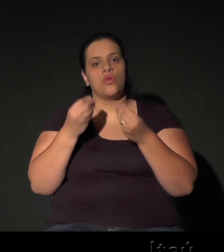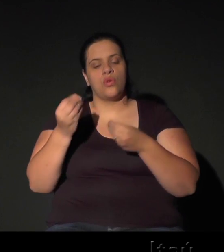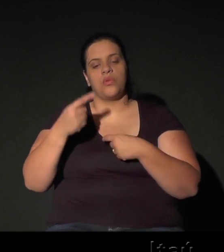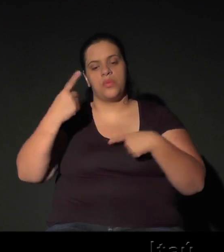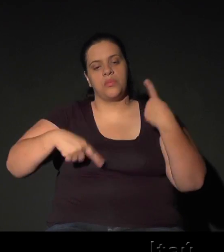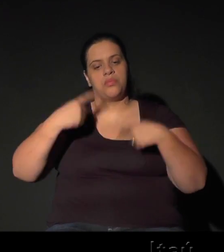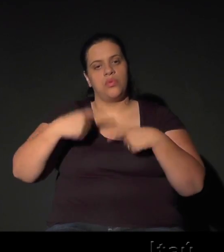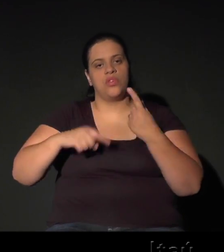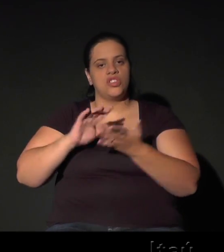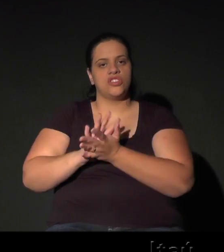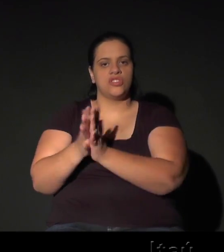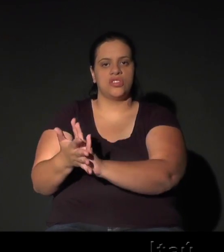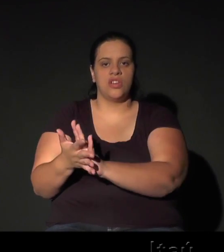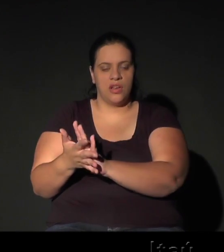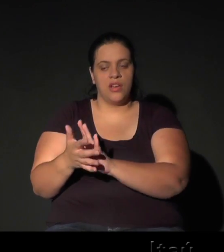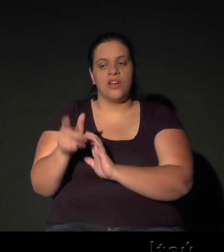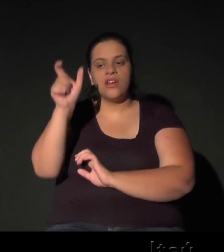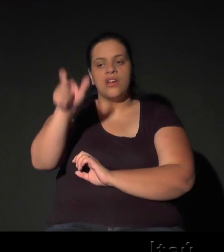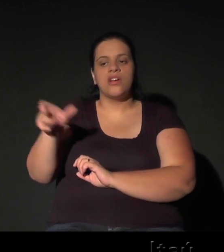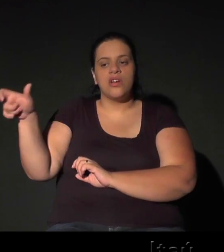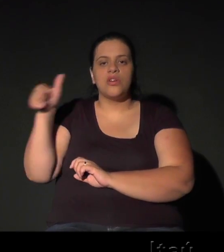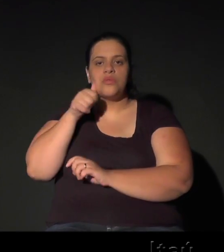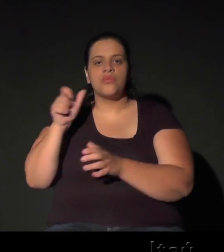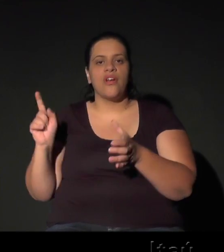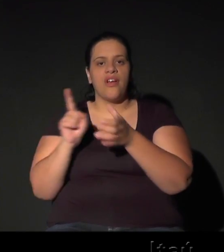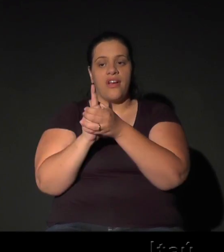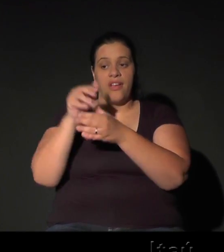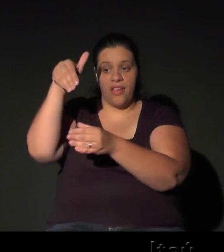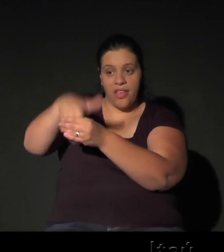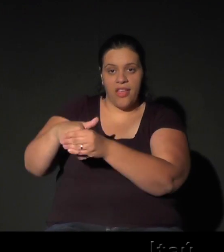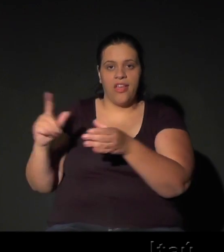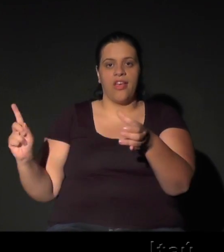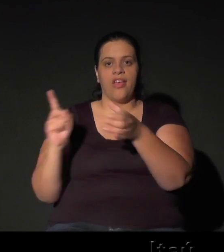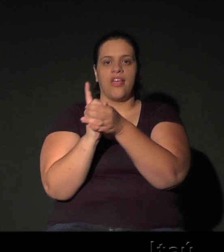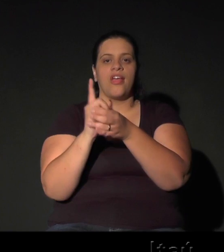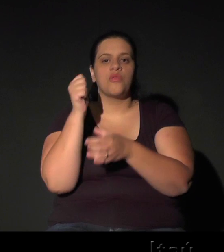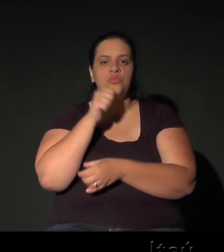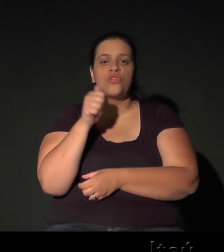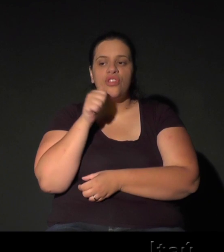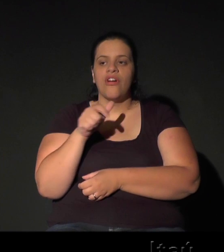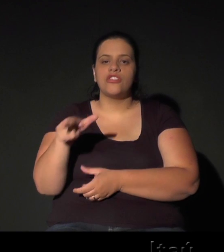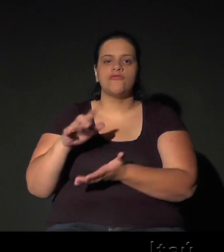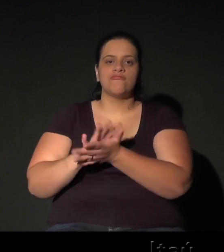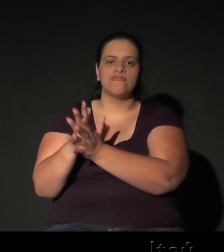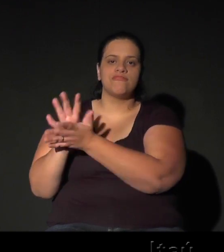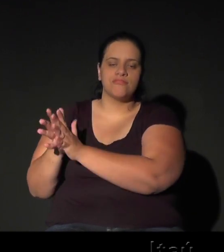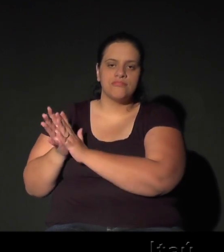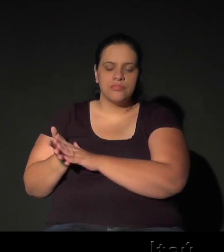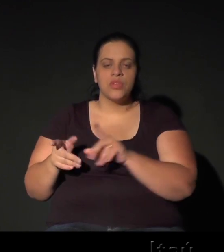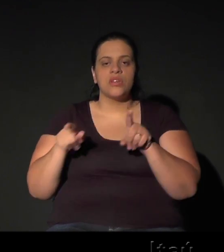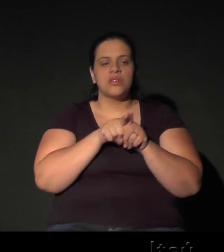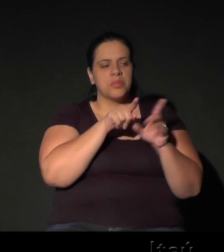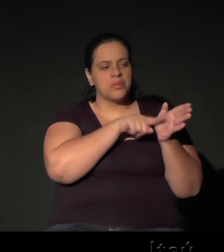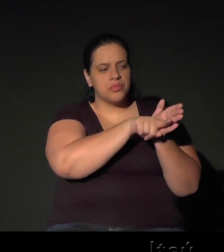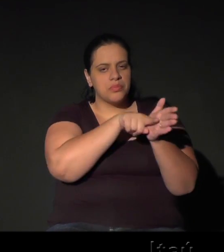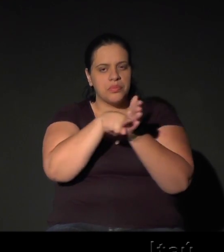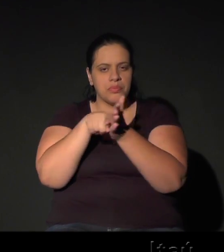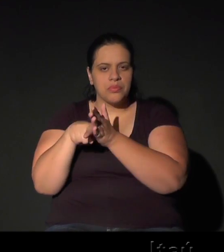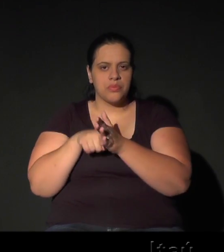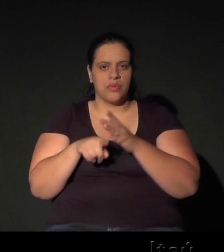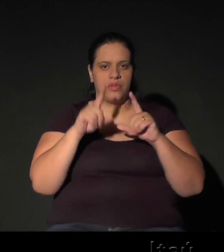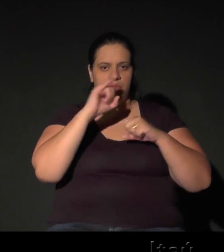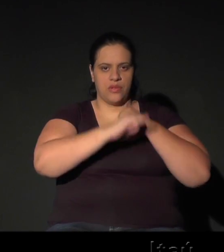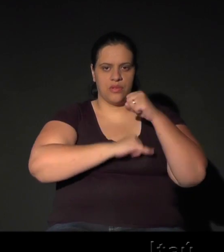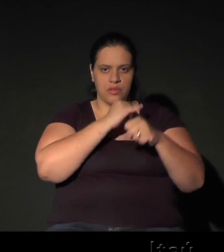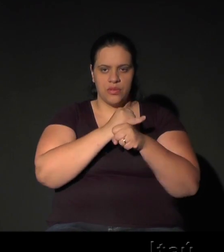política dirigida às mulheres que ocupam cargos né eletivos né E aqui foi uma um mapeamento nas redes sociais também que foi feito pelo laboratório